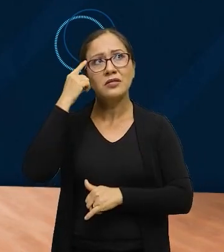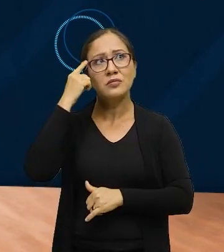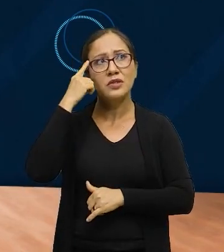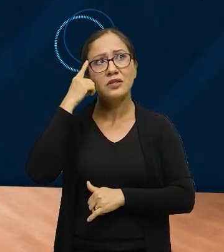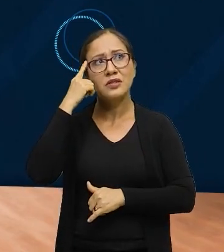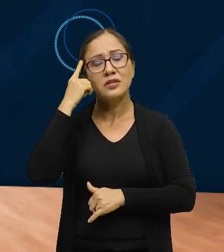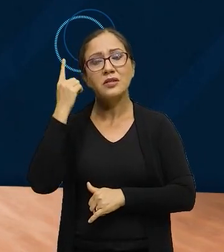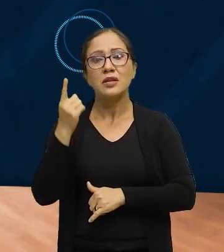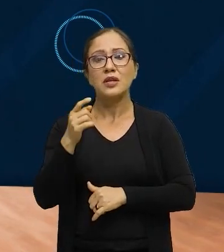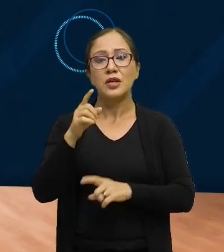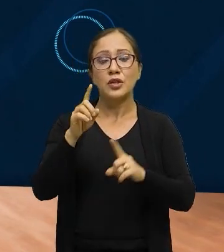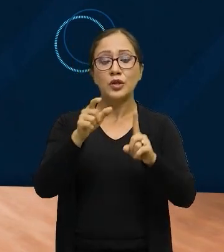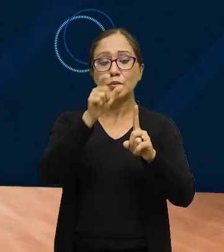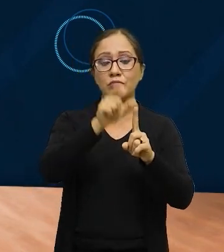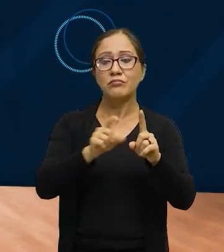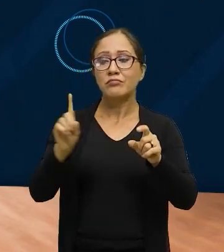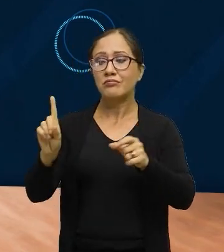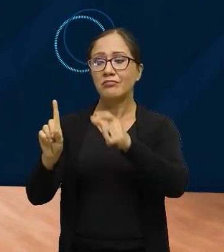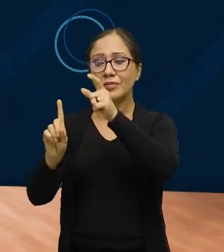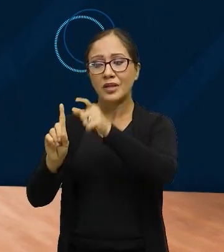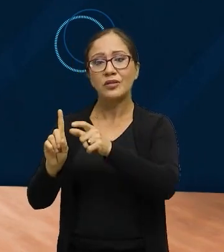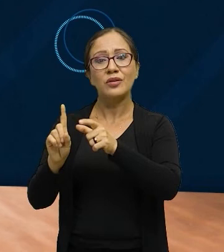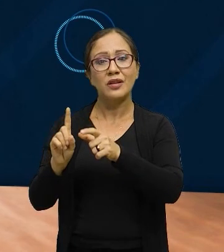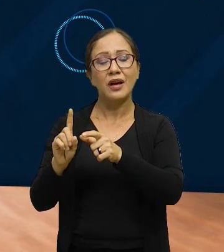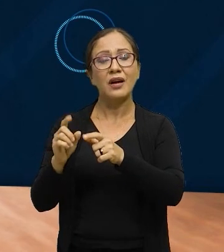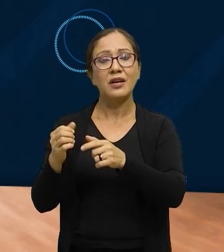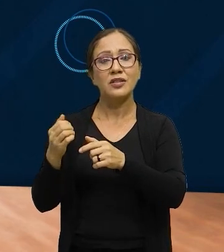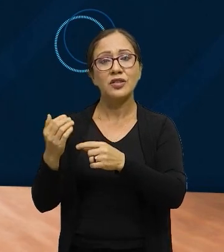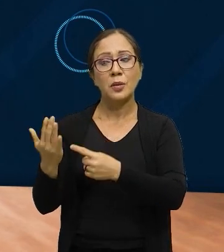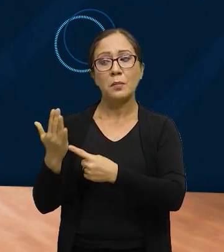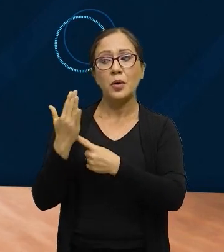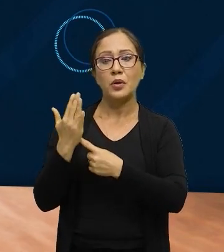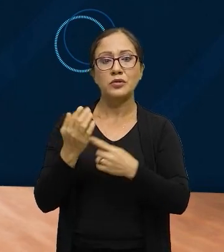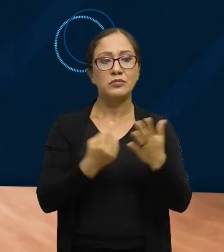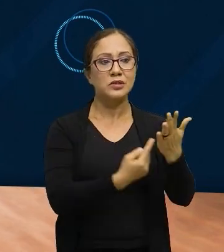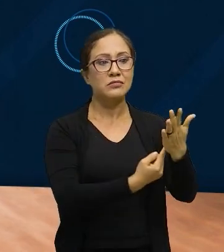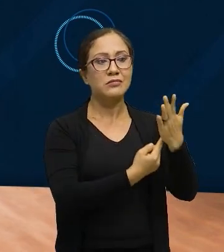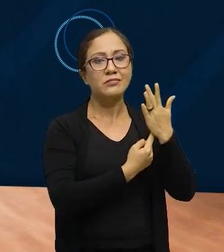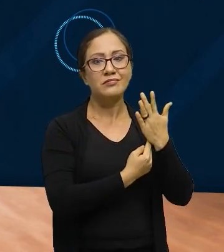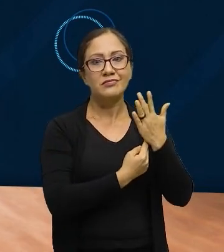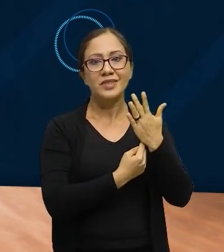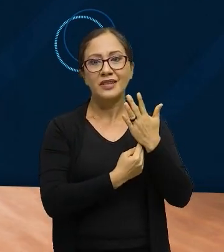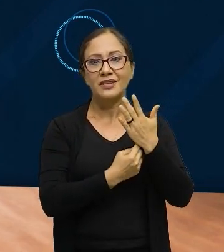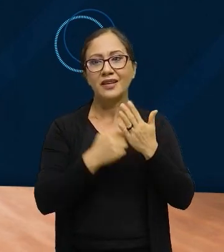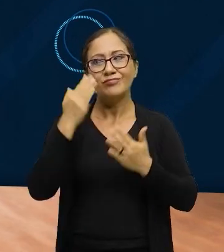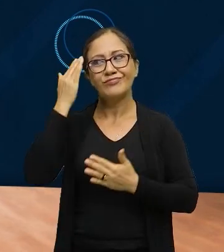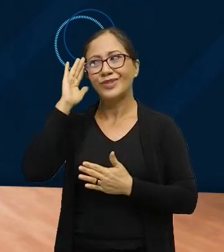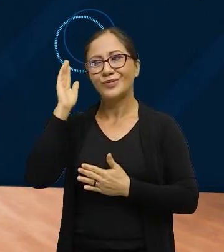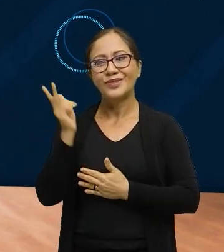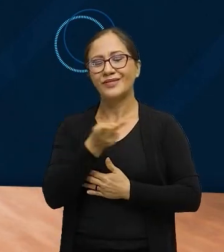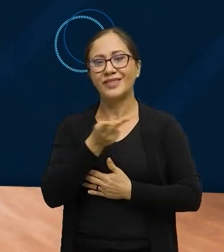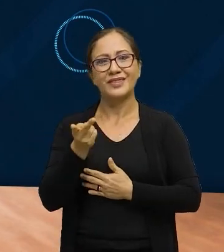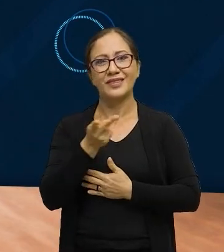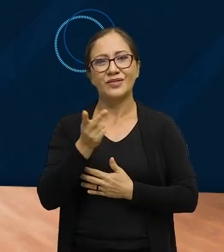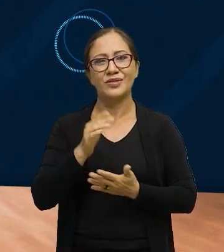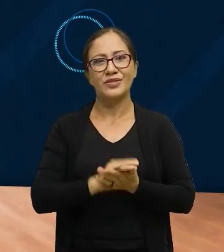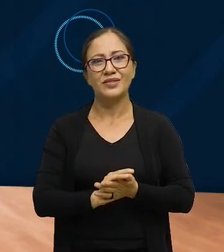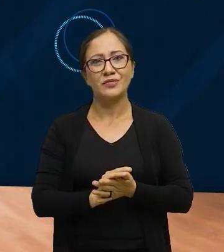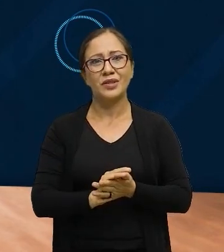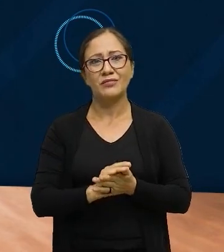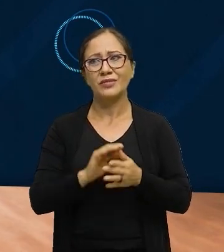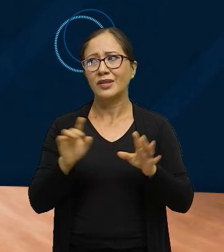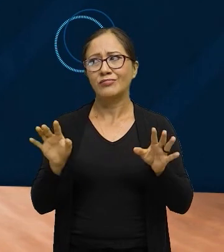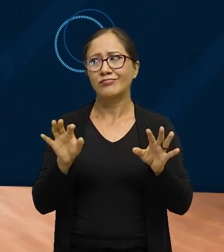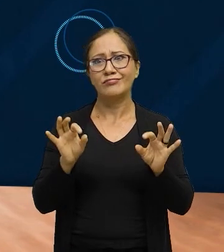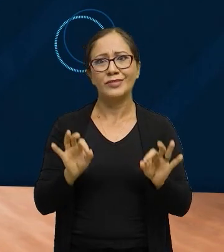os dois personagens trazem para nós, eles não estão se entendendo. Não estão se entendendo porque eles não estão se